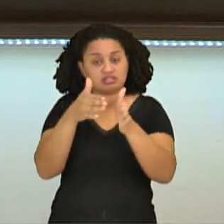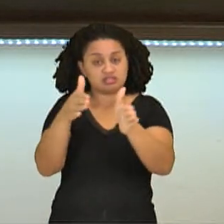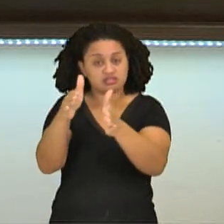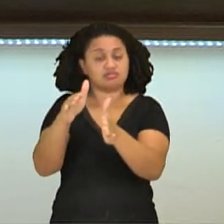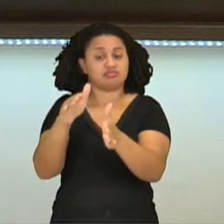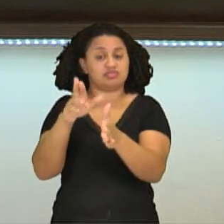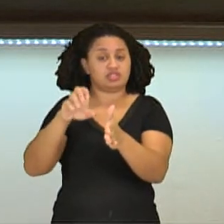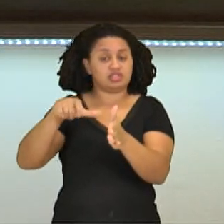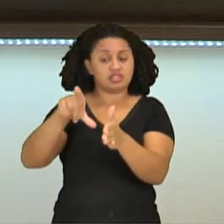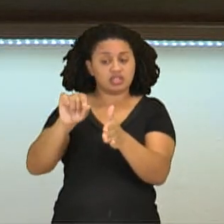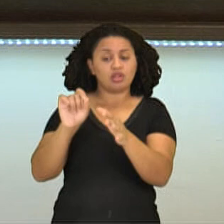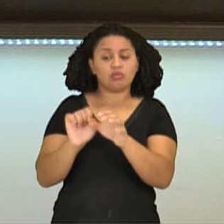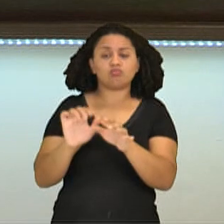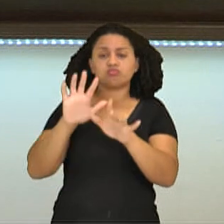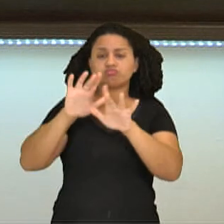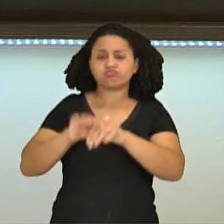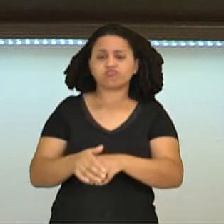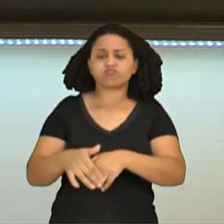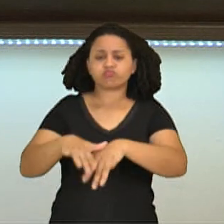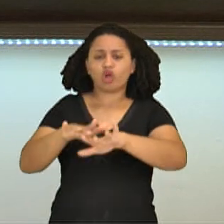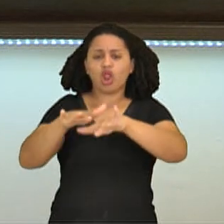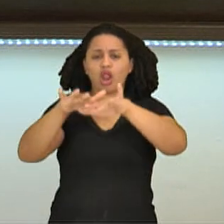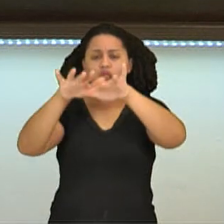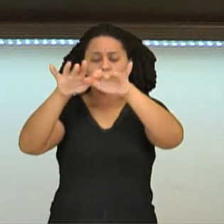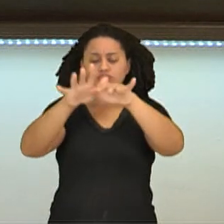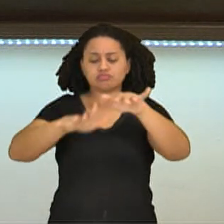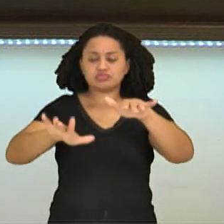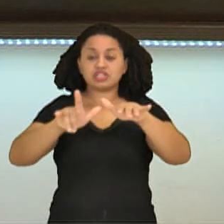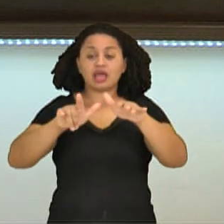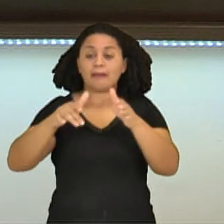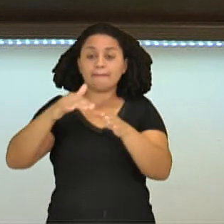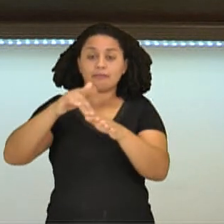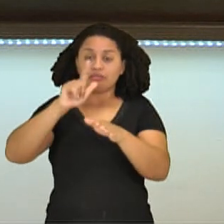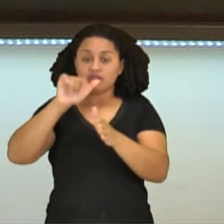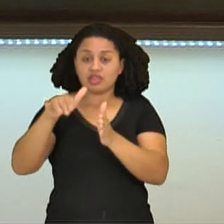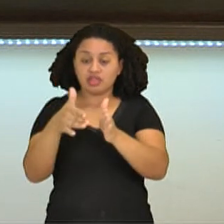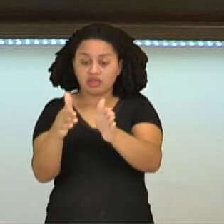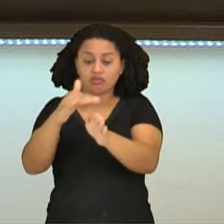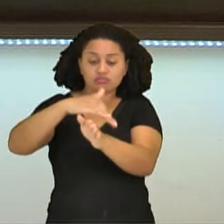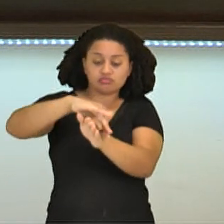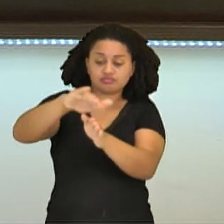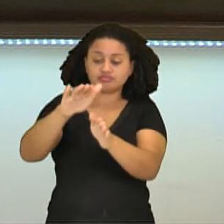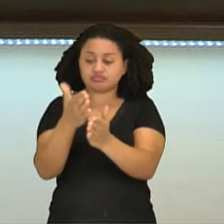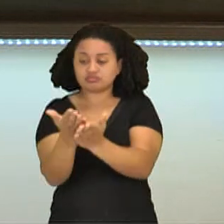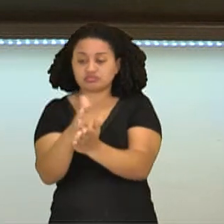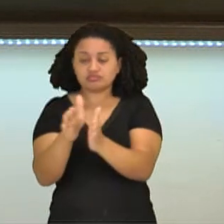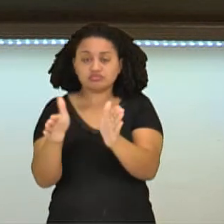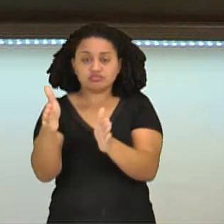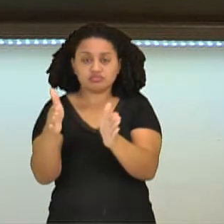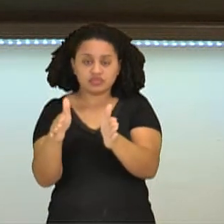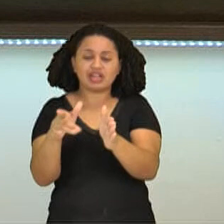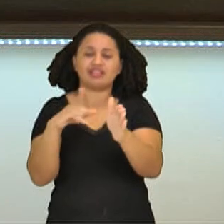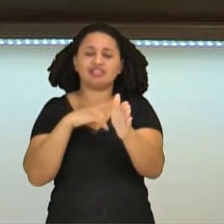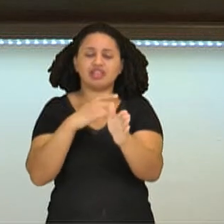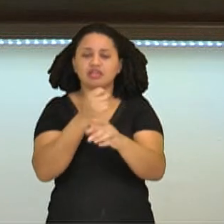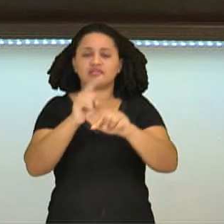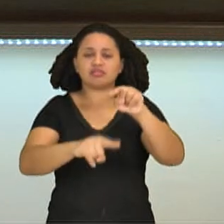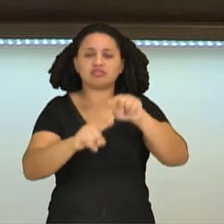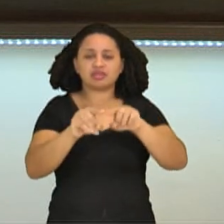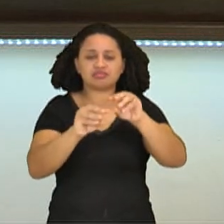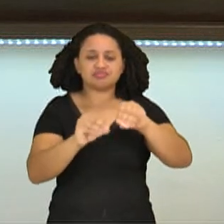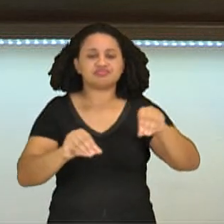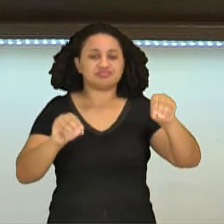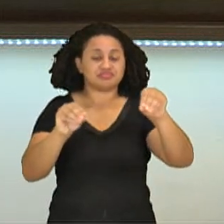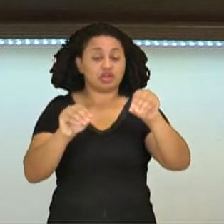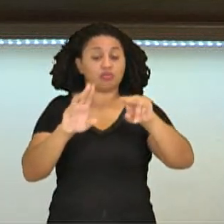elas vão transbordar e as margens do Rio Nilo são extremamente adubadas com material orgânico que tem no leito do